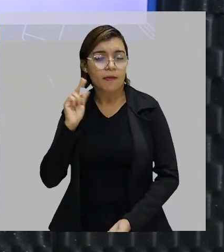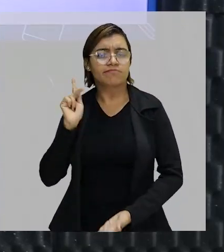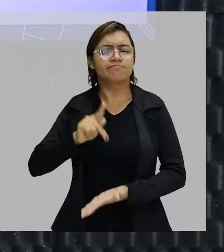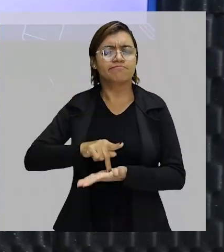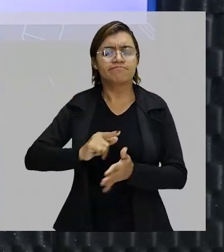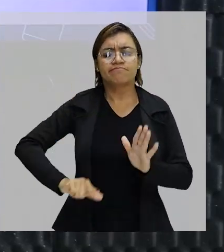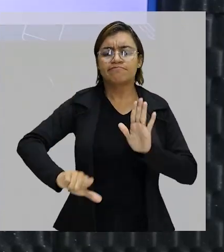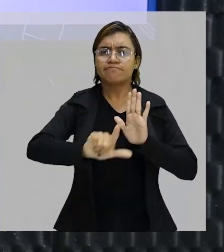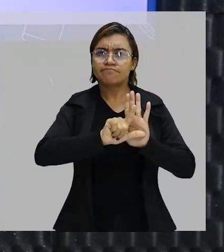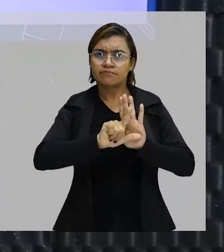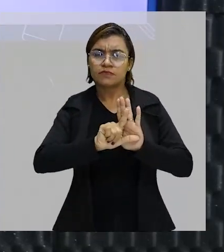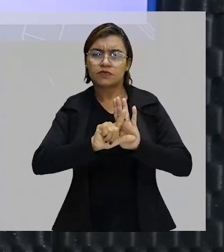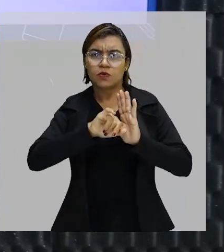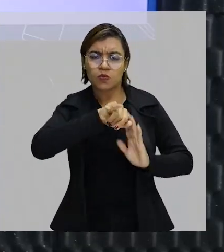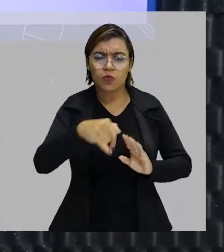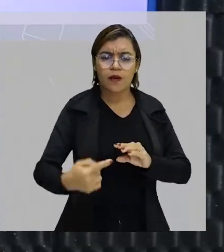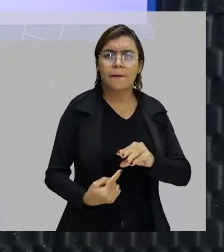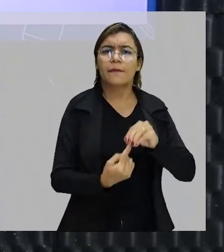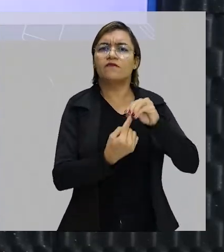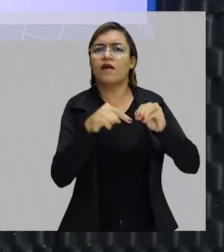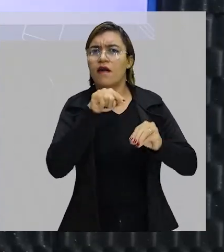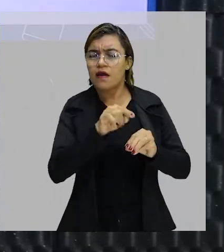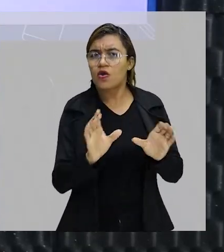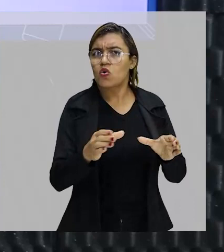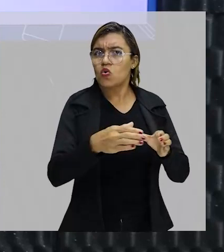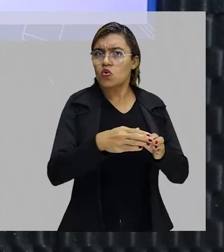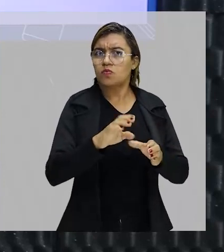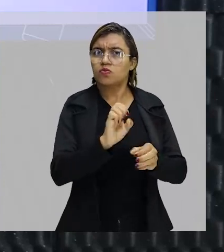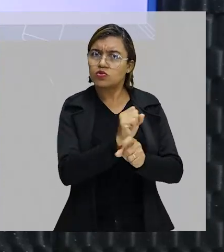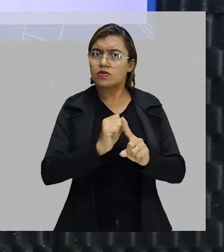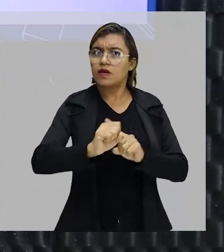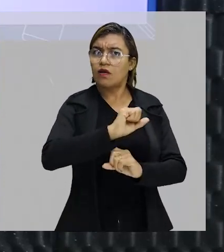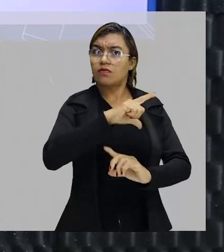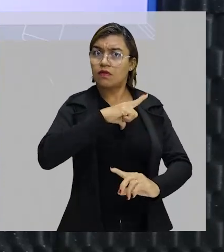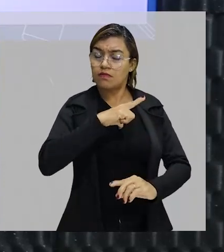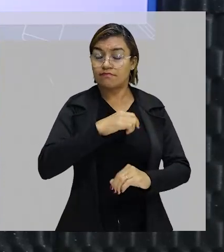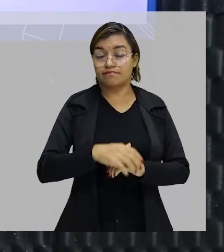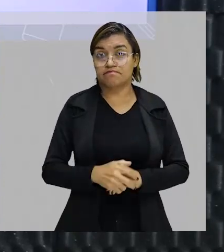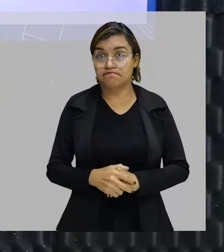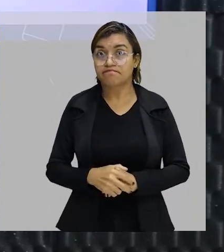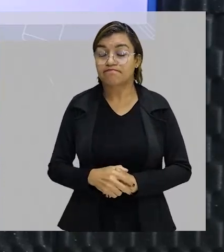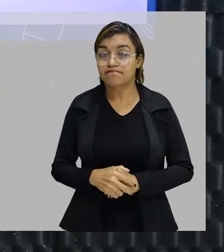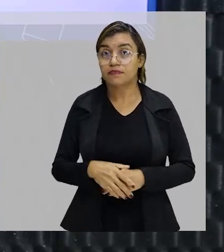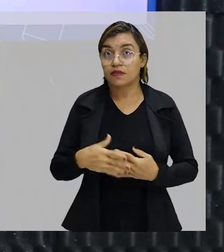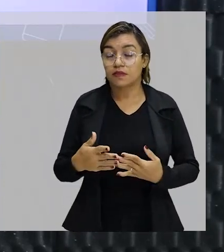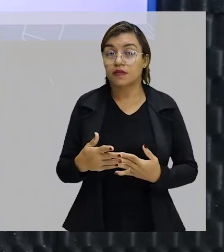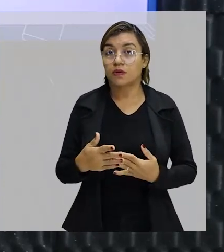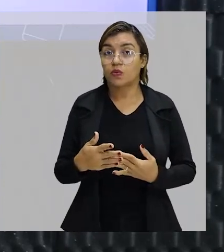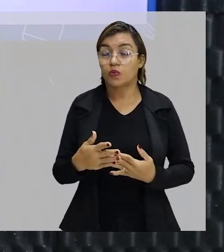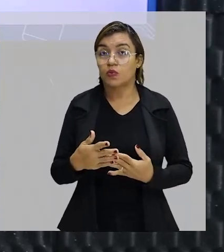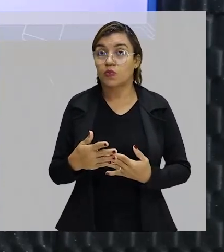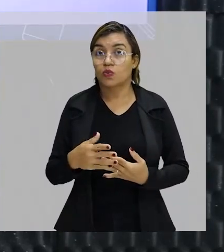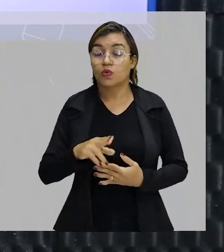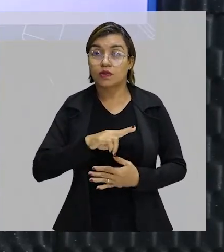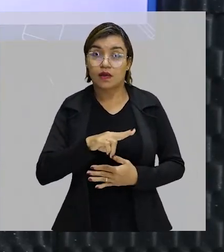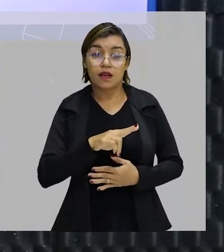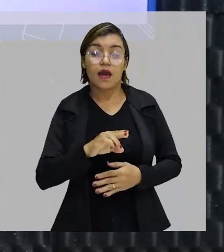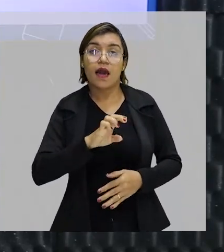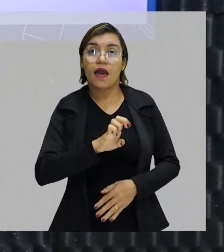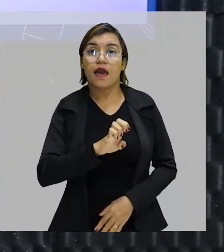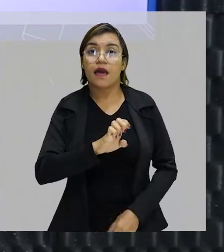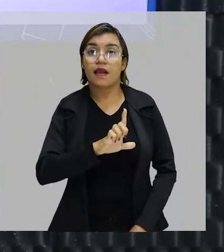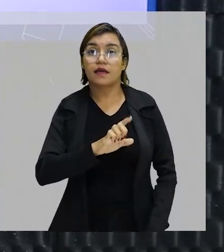legitimar os privilégios que ele e seu grupo social têm. Certo? Então, por isso que a gente chama esse cara de